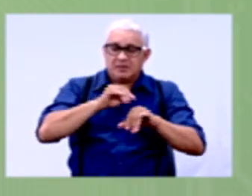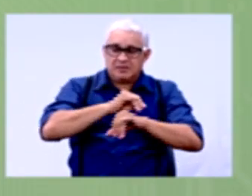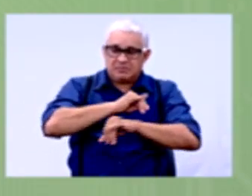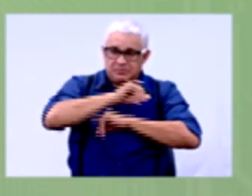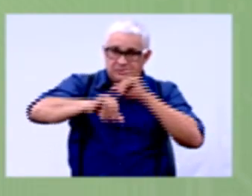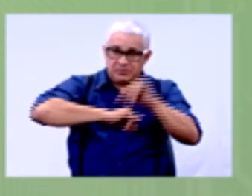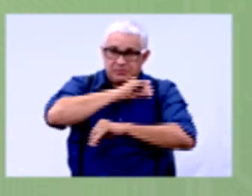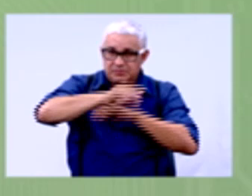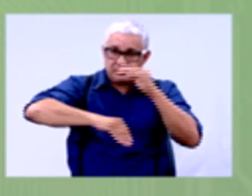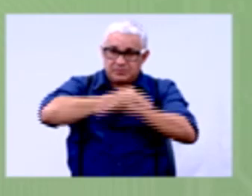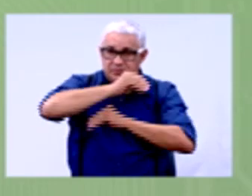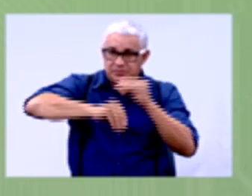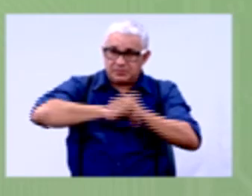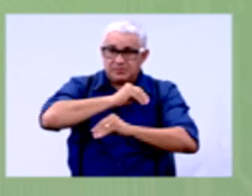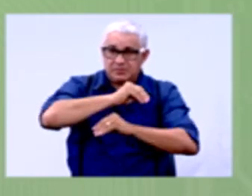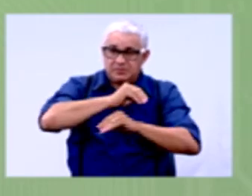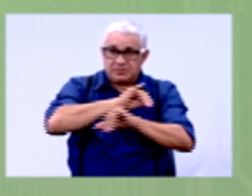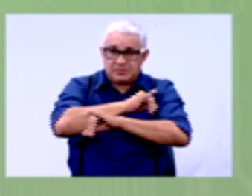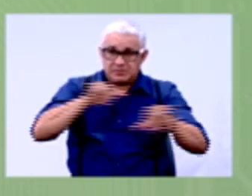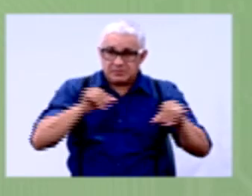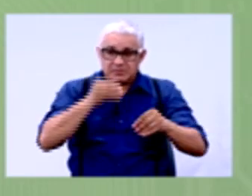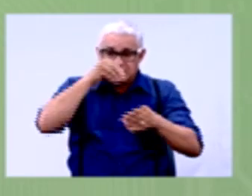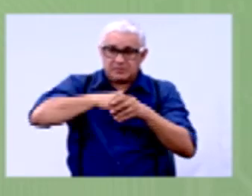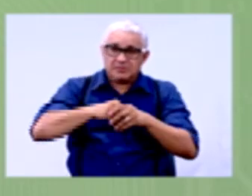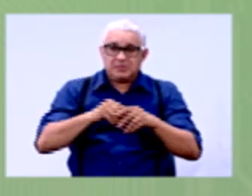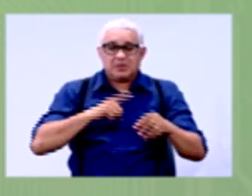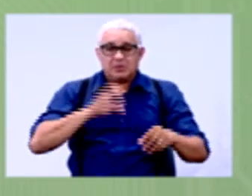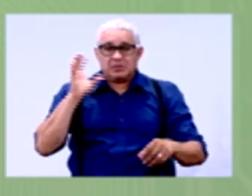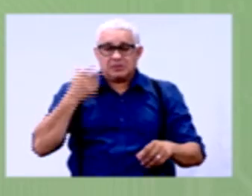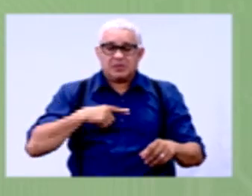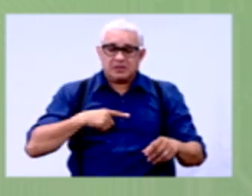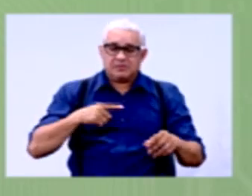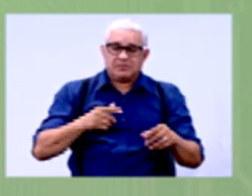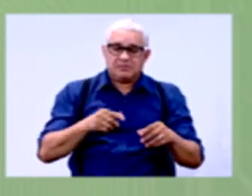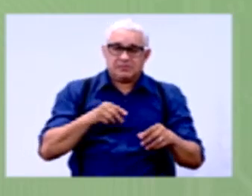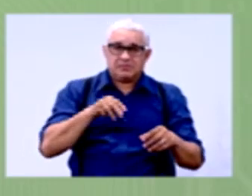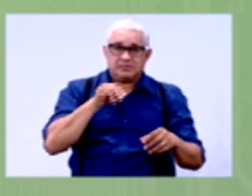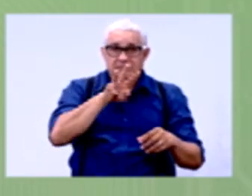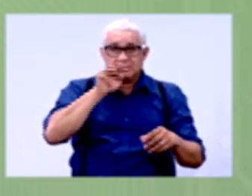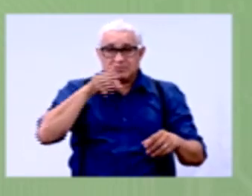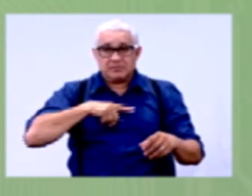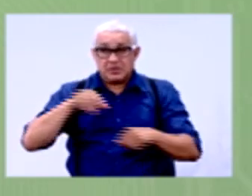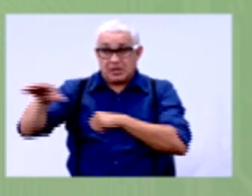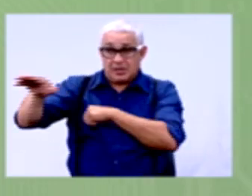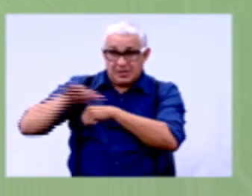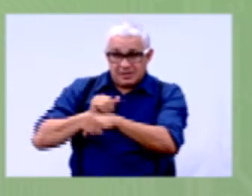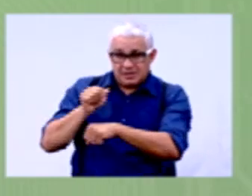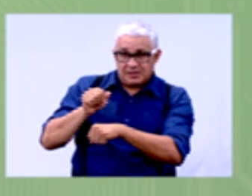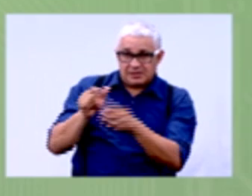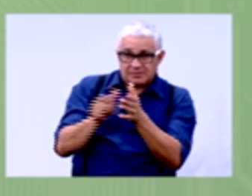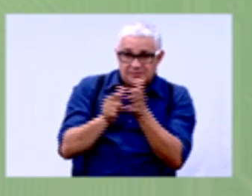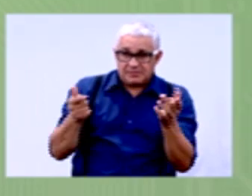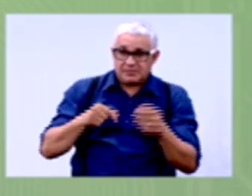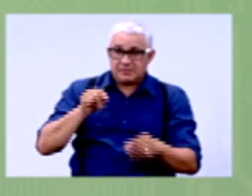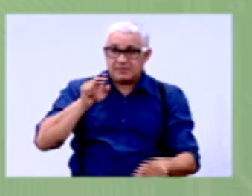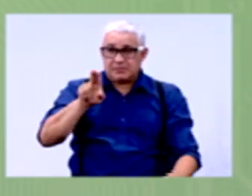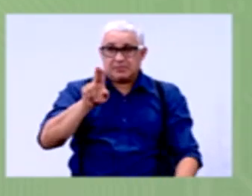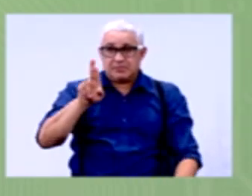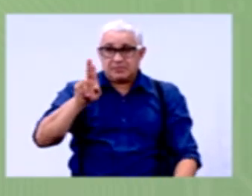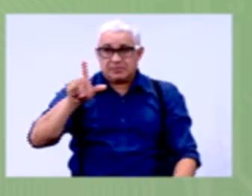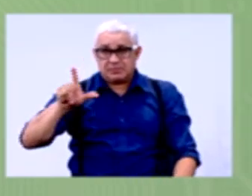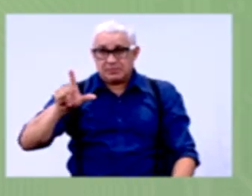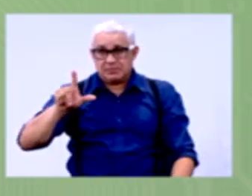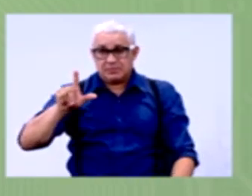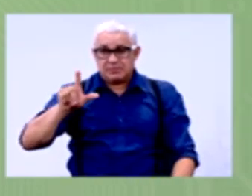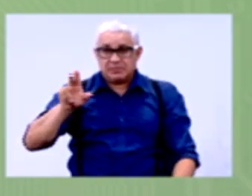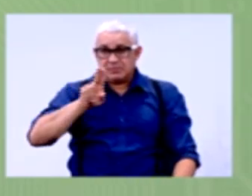informações. Então, o que acontece? Nós temos um formulário que chama, né, através da URL a